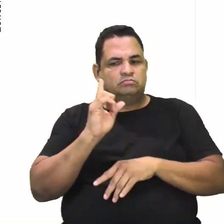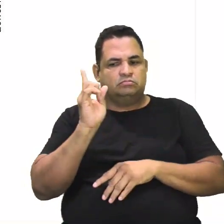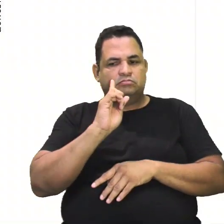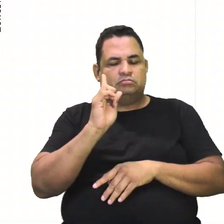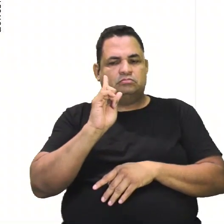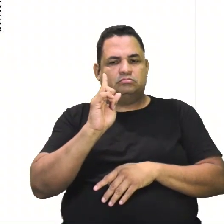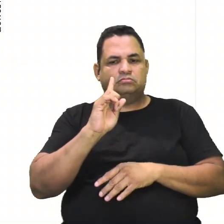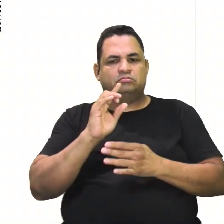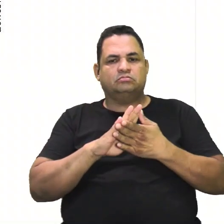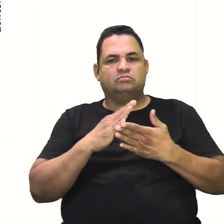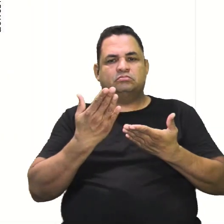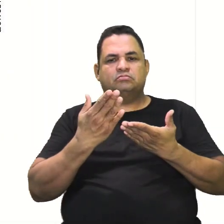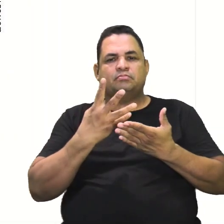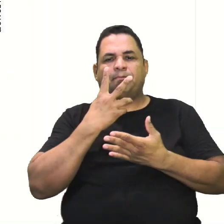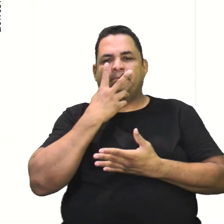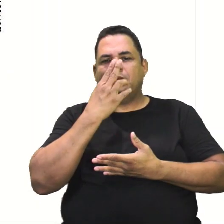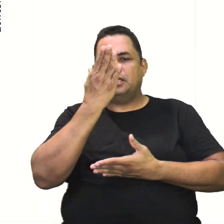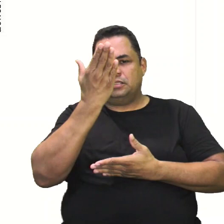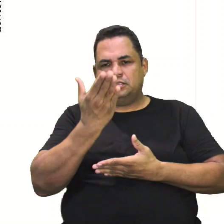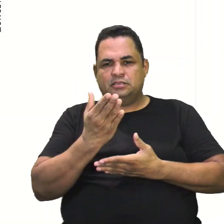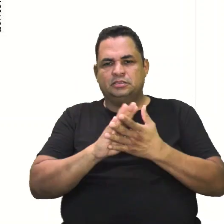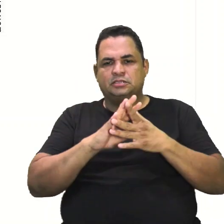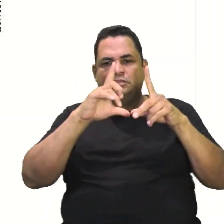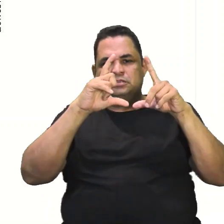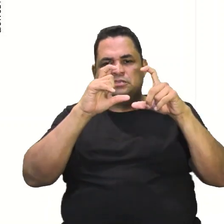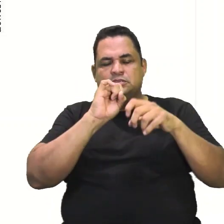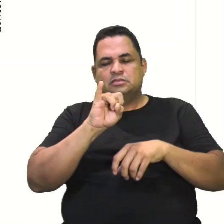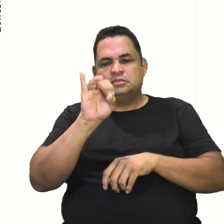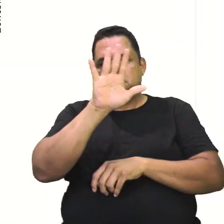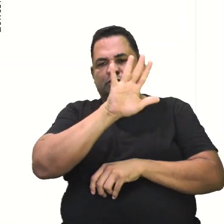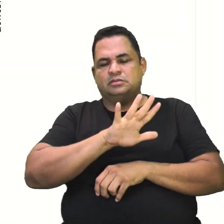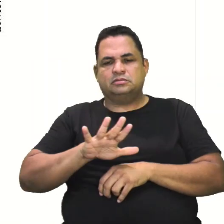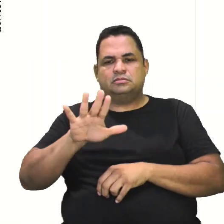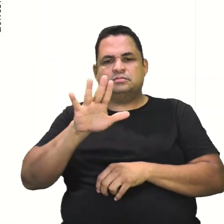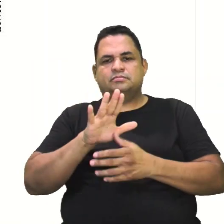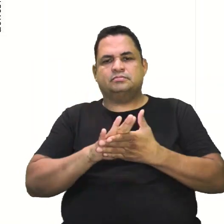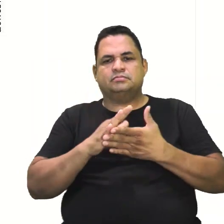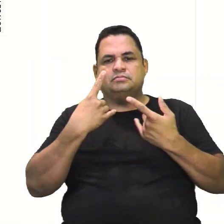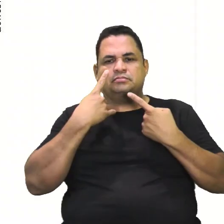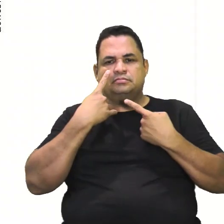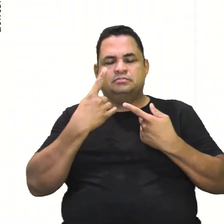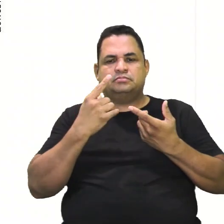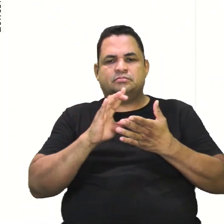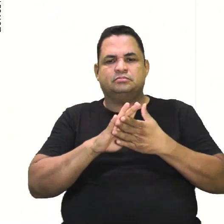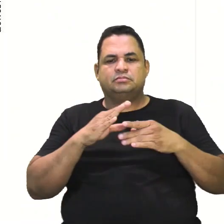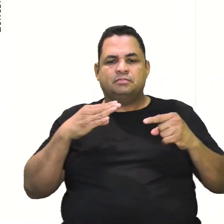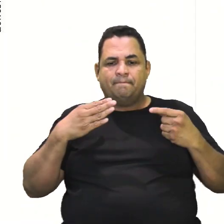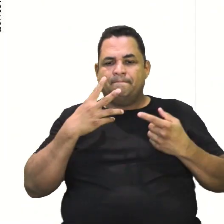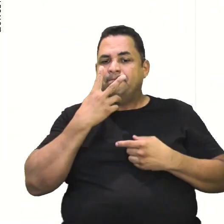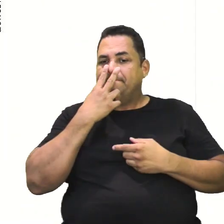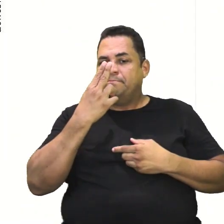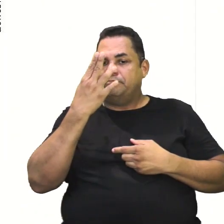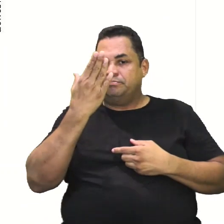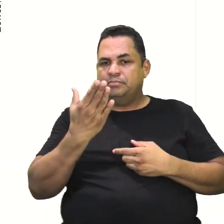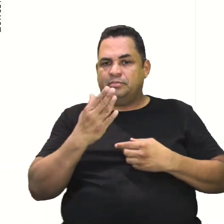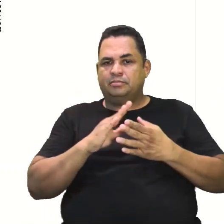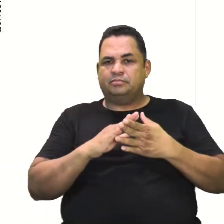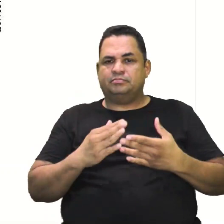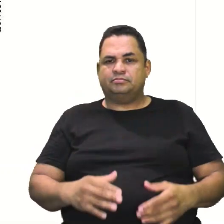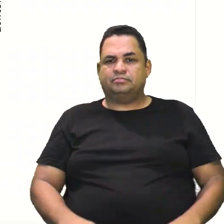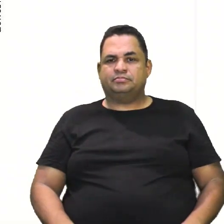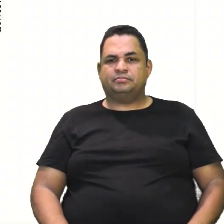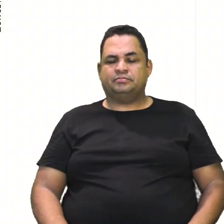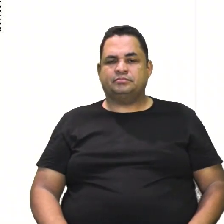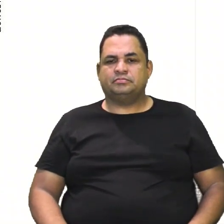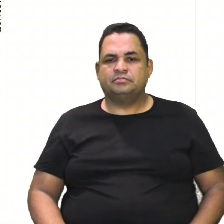tá? Por mais que no desenho mostre uma imagem em perspectiva com ponto de fuga, a gente chama aqui, ó. Então